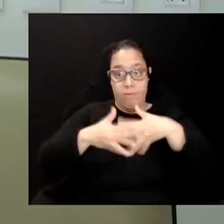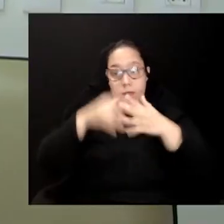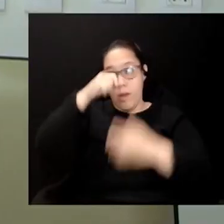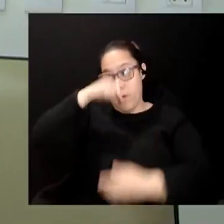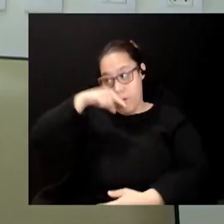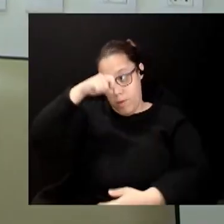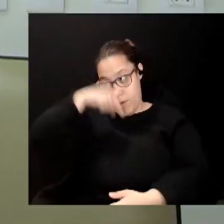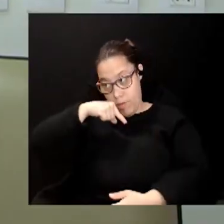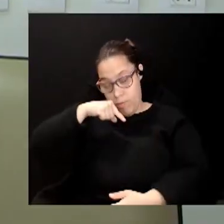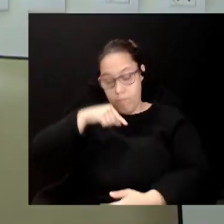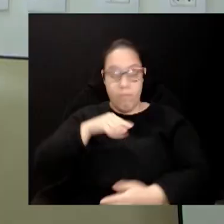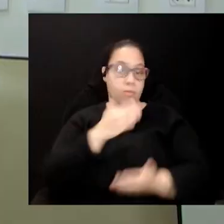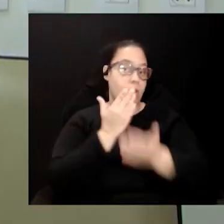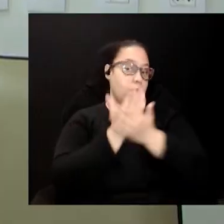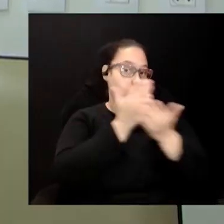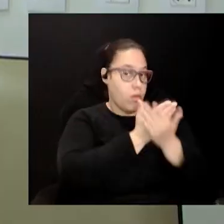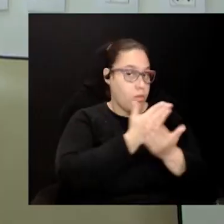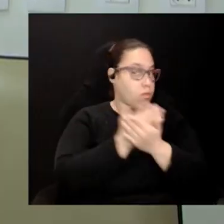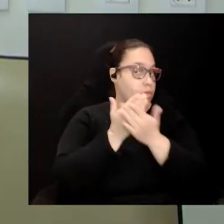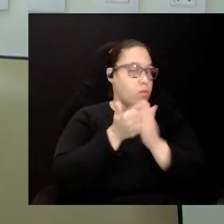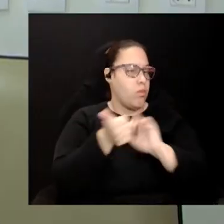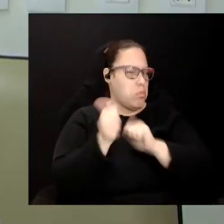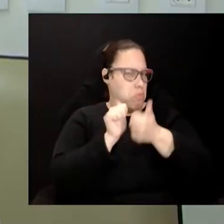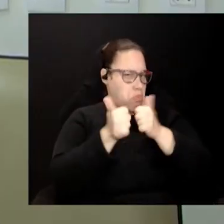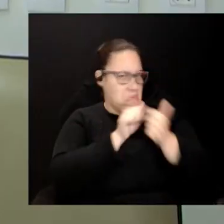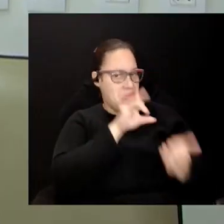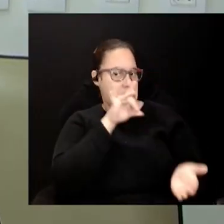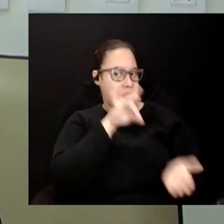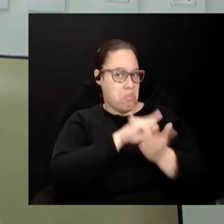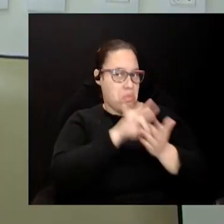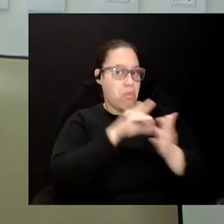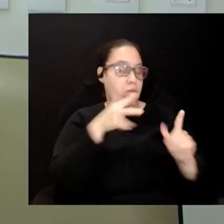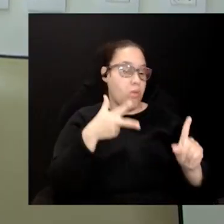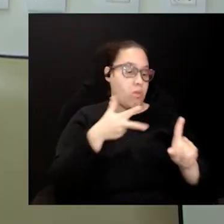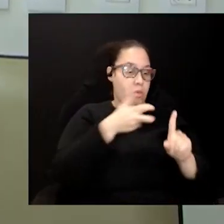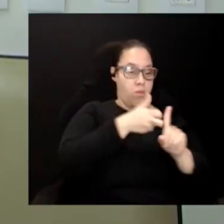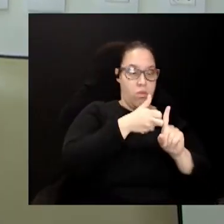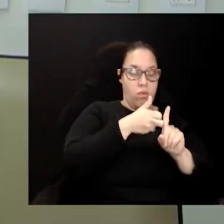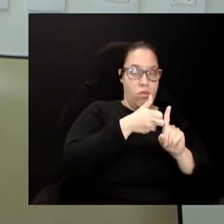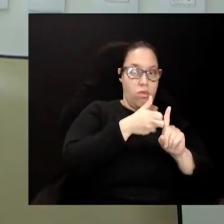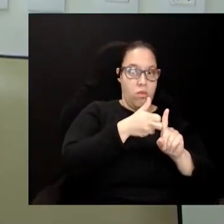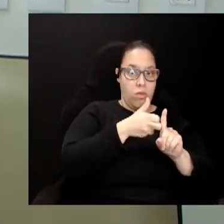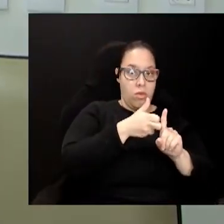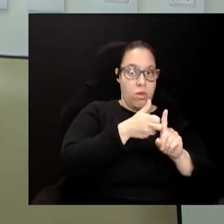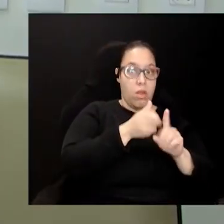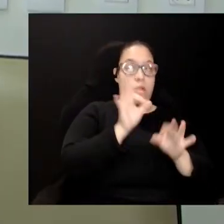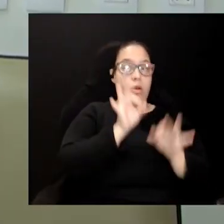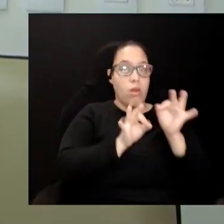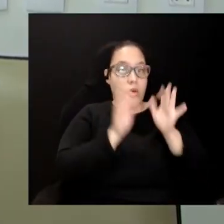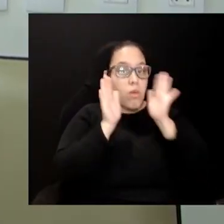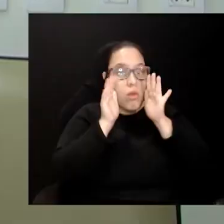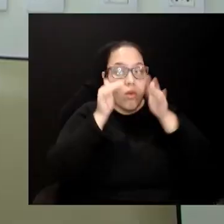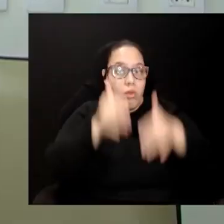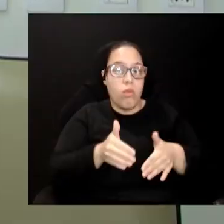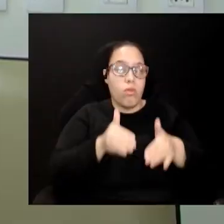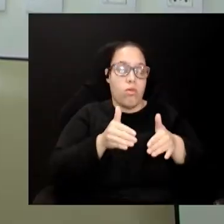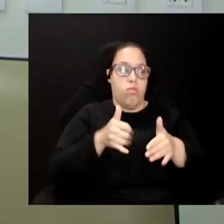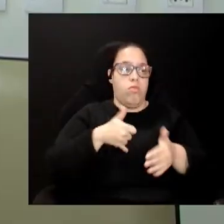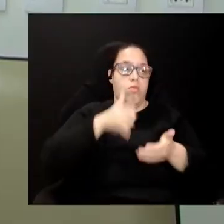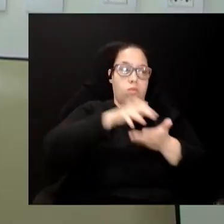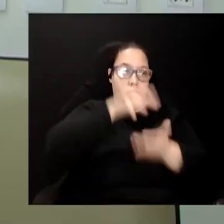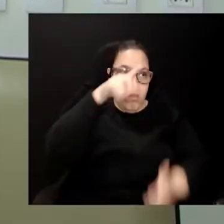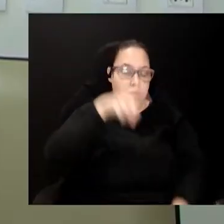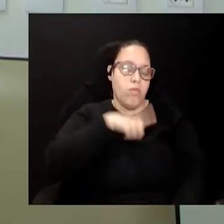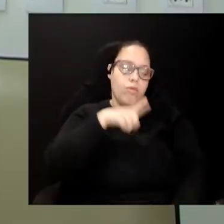estudo ele está avaliando a eficácia de uma vacina que é justamente voltada para esse público que tem uma maior